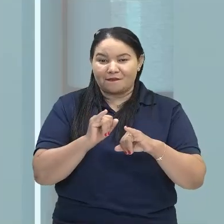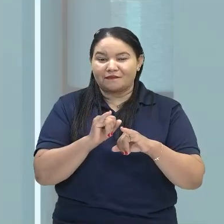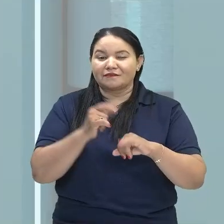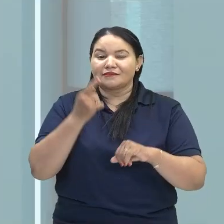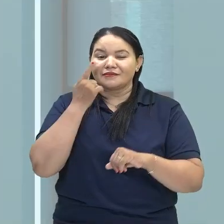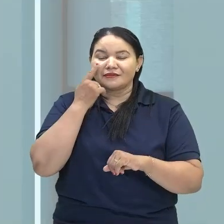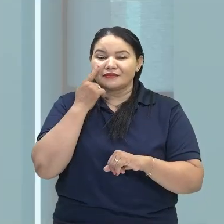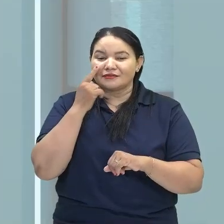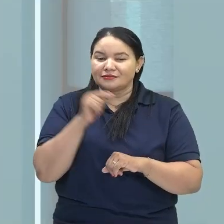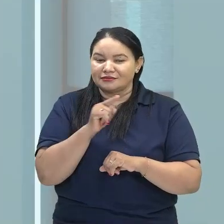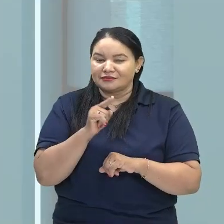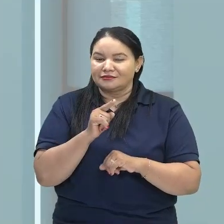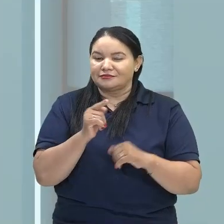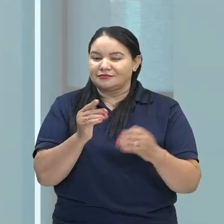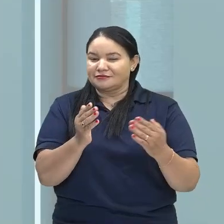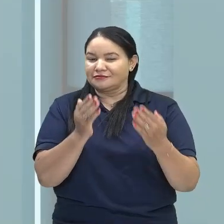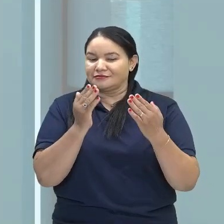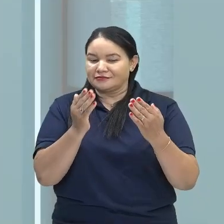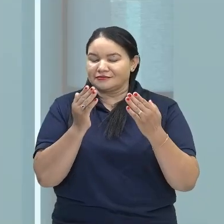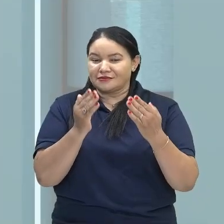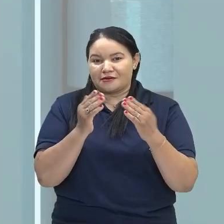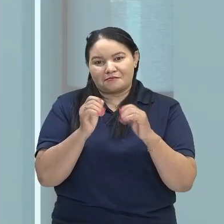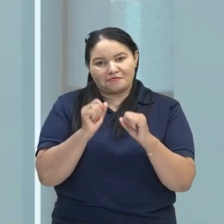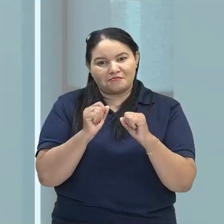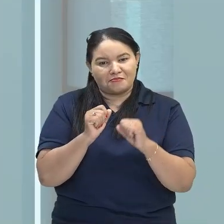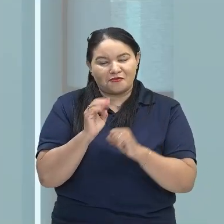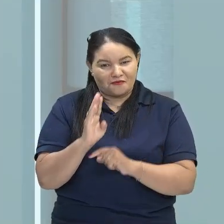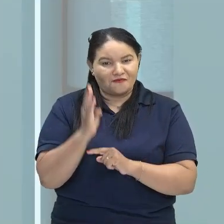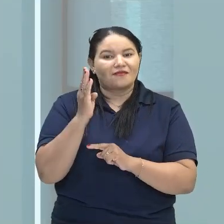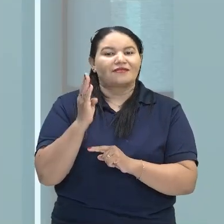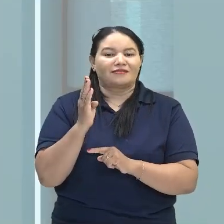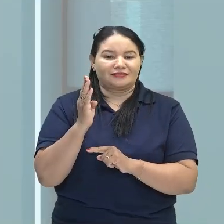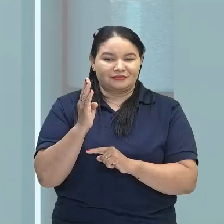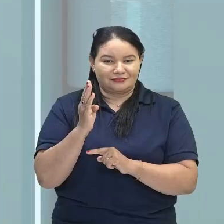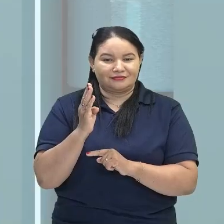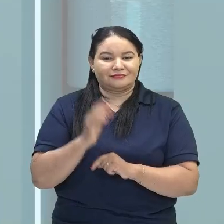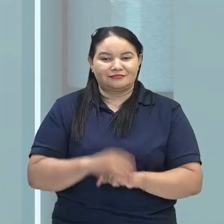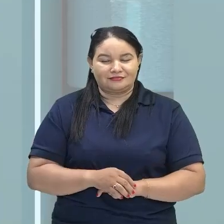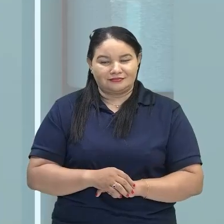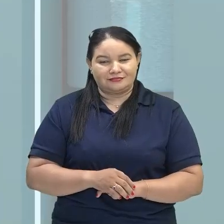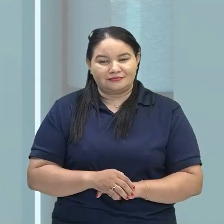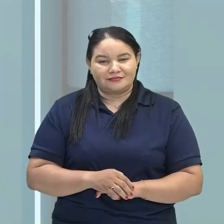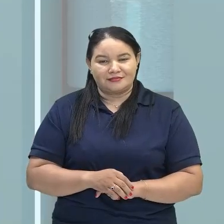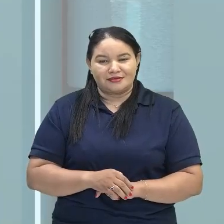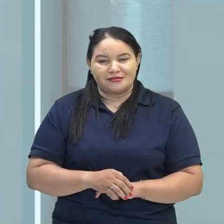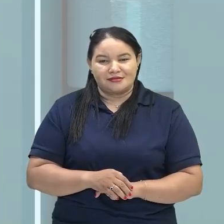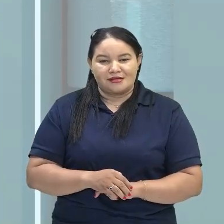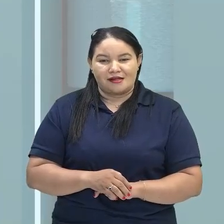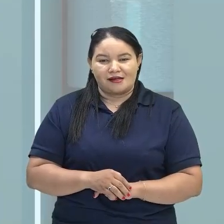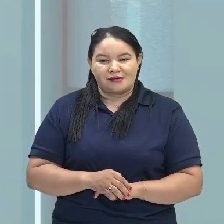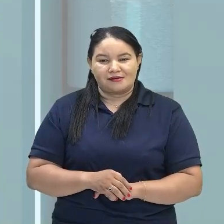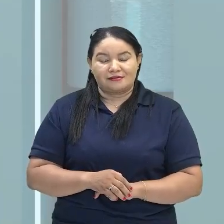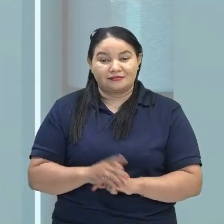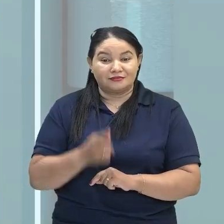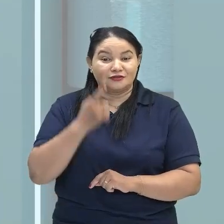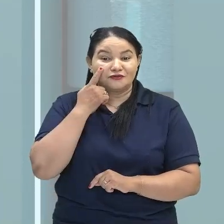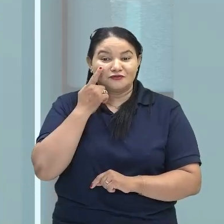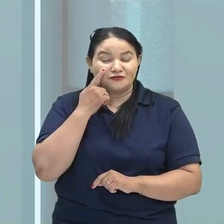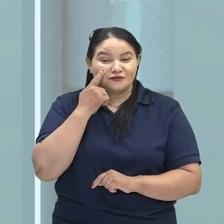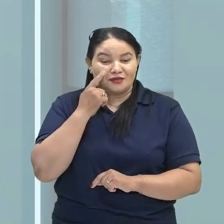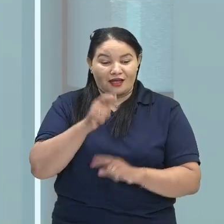demais, a gente já percebe que ela pode ser uma notícia falsa, ok? Então, observem que a nossa personagem aí